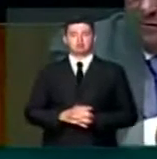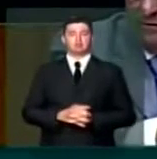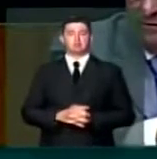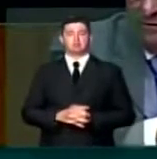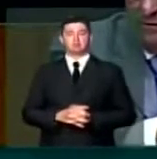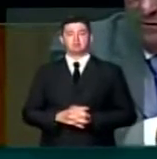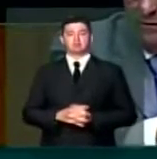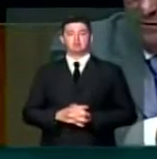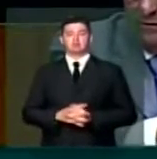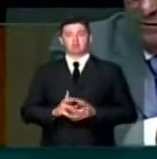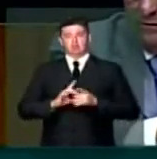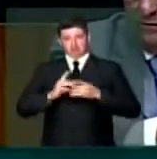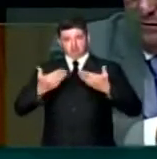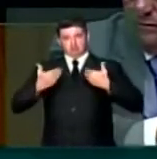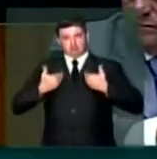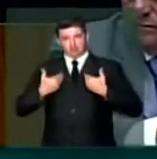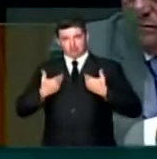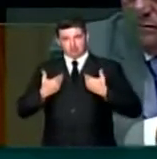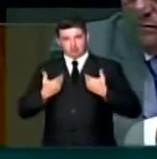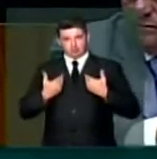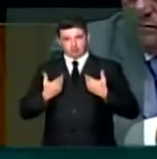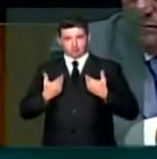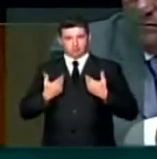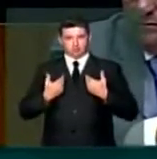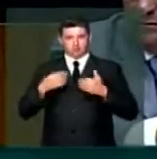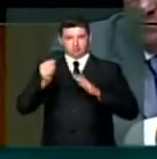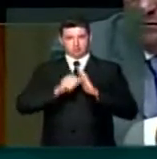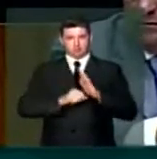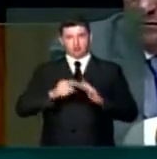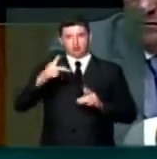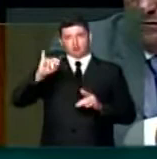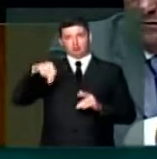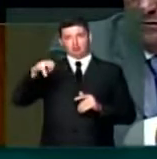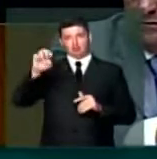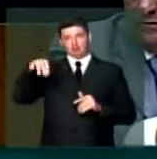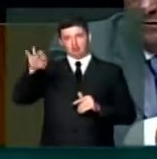Senhor presidente, Vossa Excelência me permite. Deputado relator,